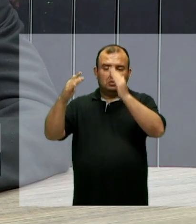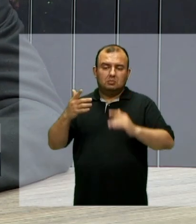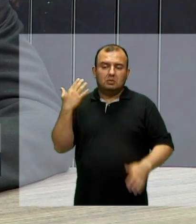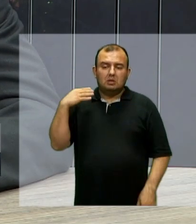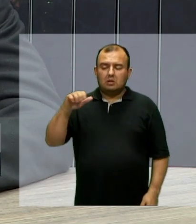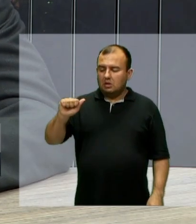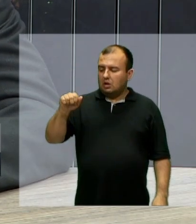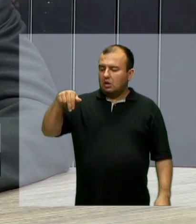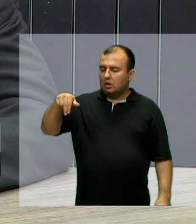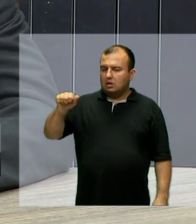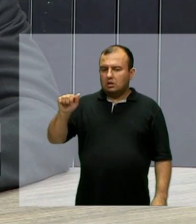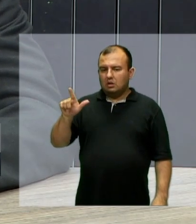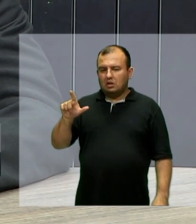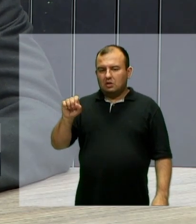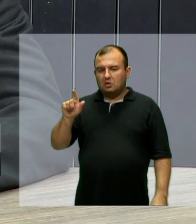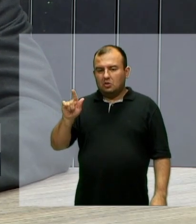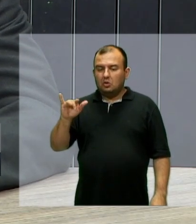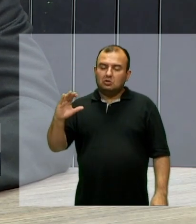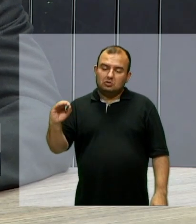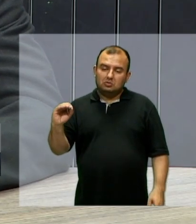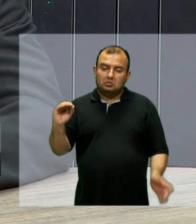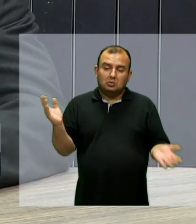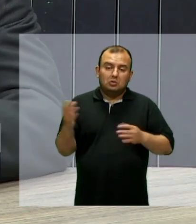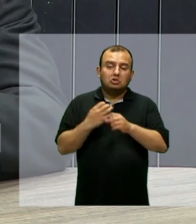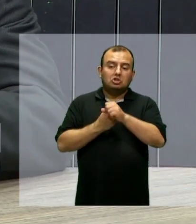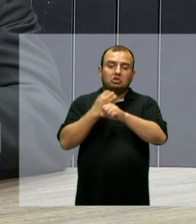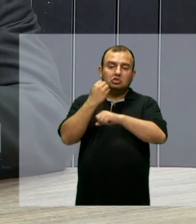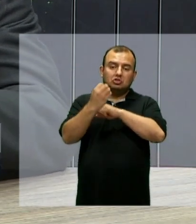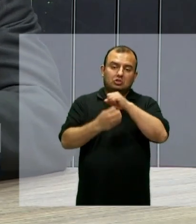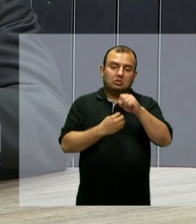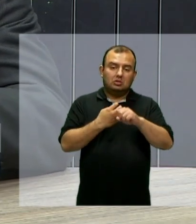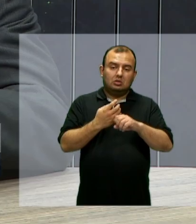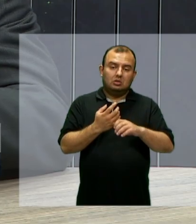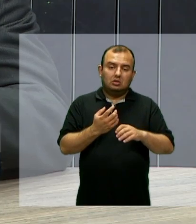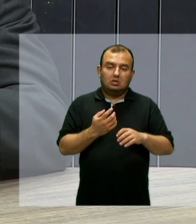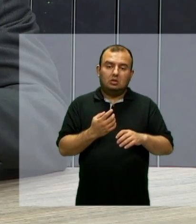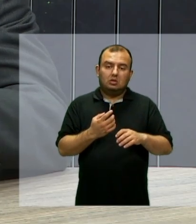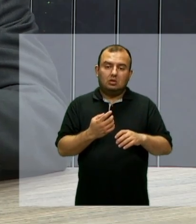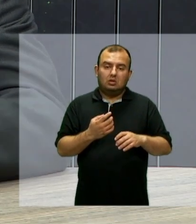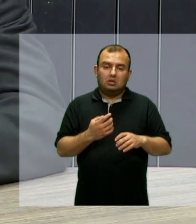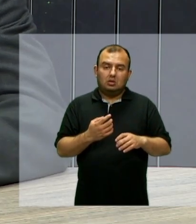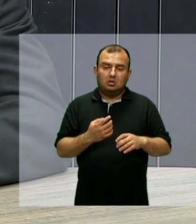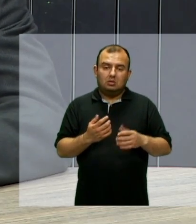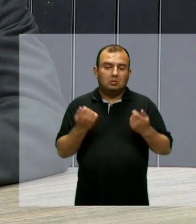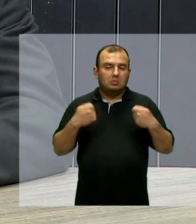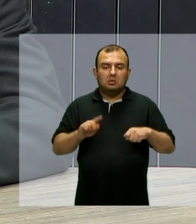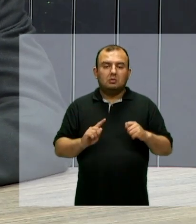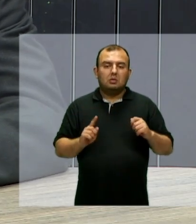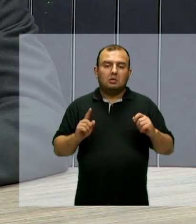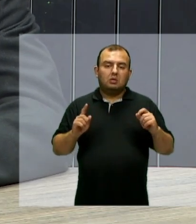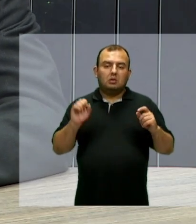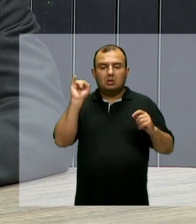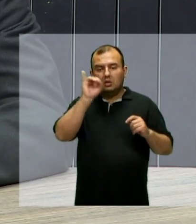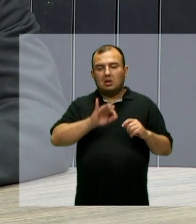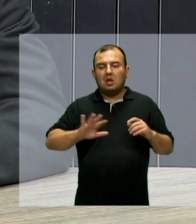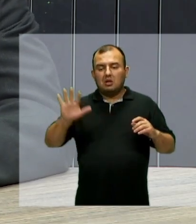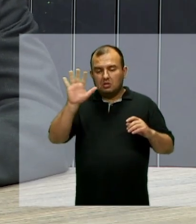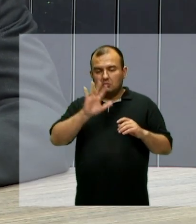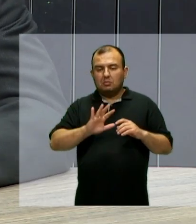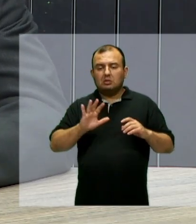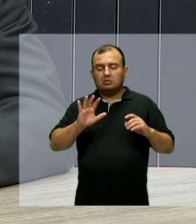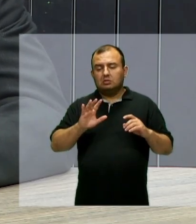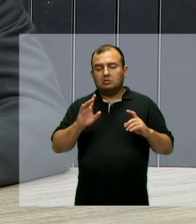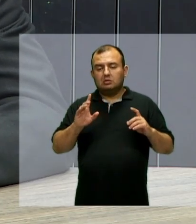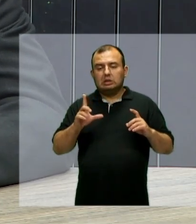mamógrafo digital, ou seja, a paciente não precisa sair mais com aquelas radiografias na mão. As imagens são